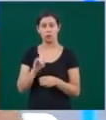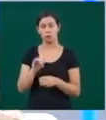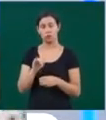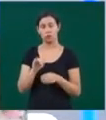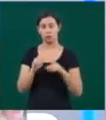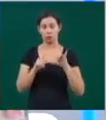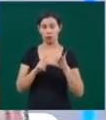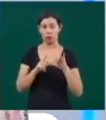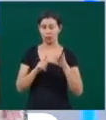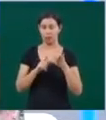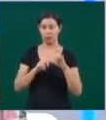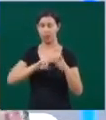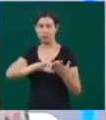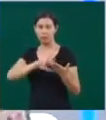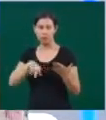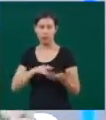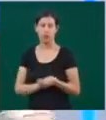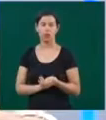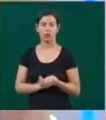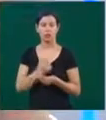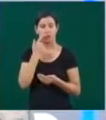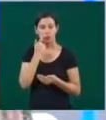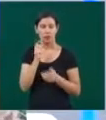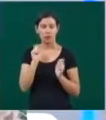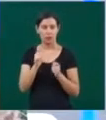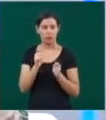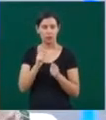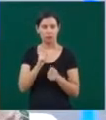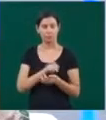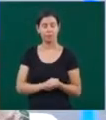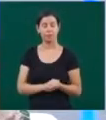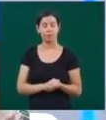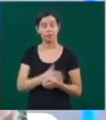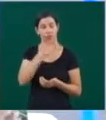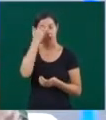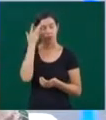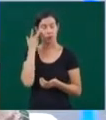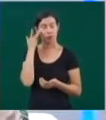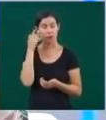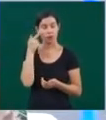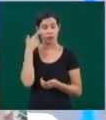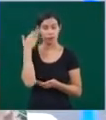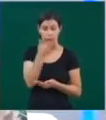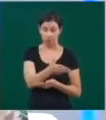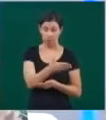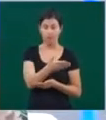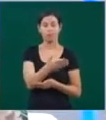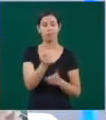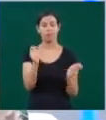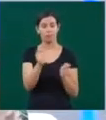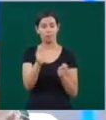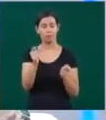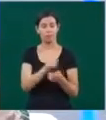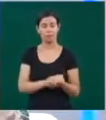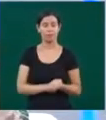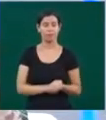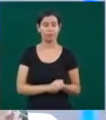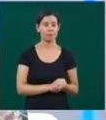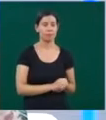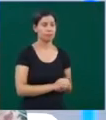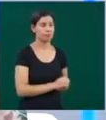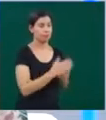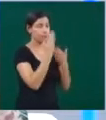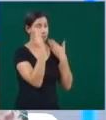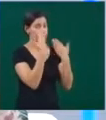facebook ter e dentro disso você também encontra todos os links prata acompanhe todos os plataformas possível não tem desculpa para não ir não tem desculpa não